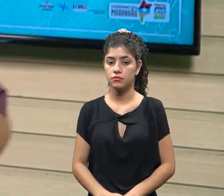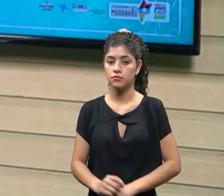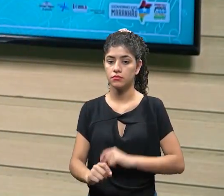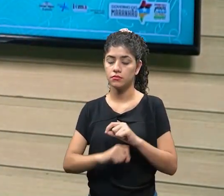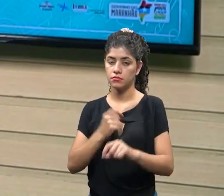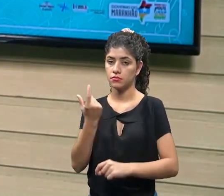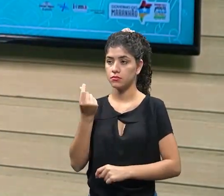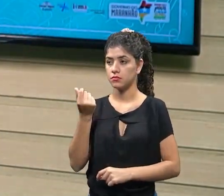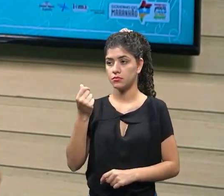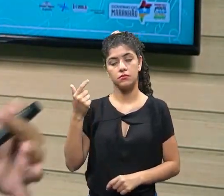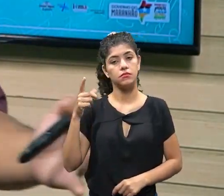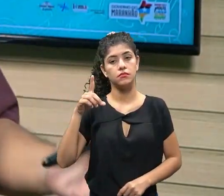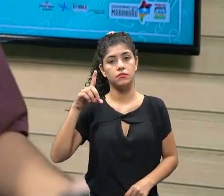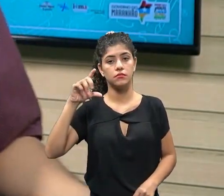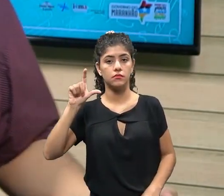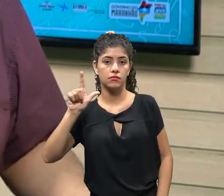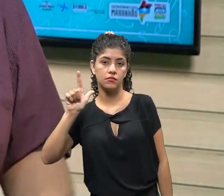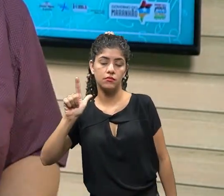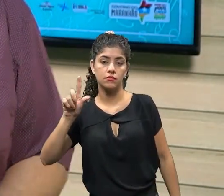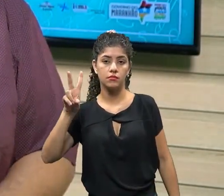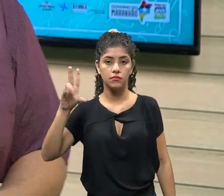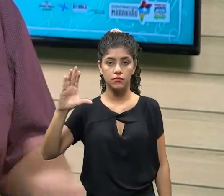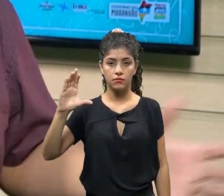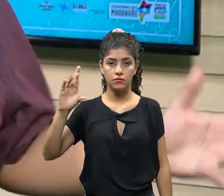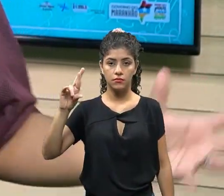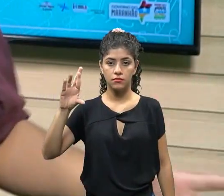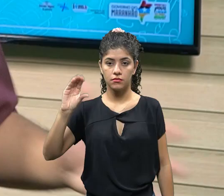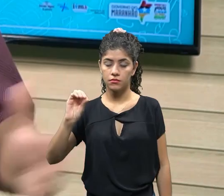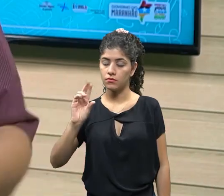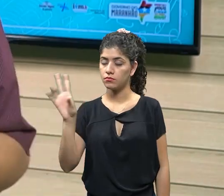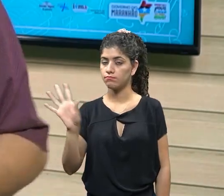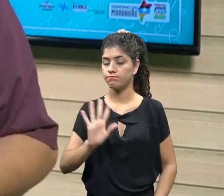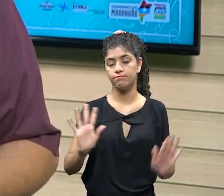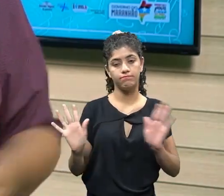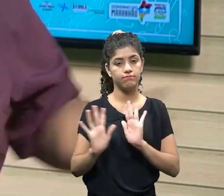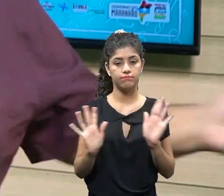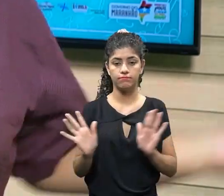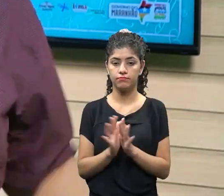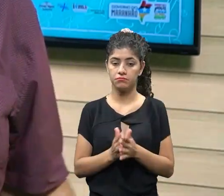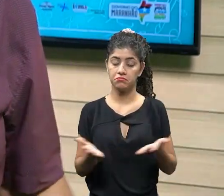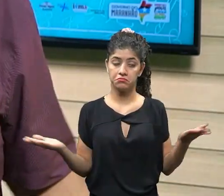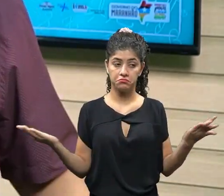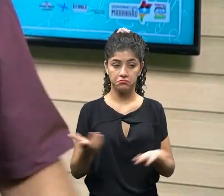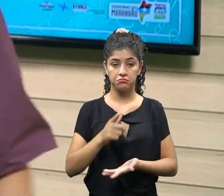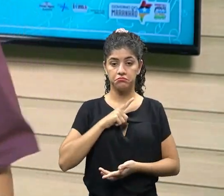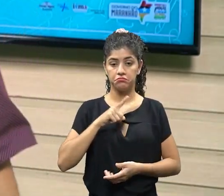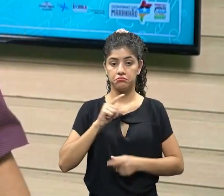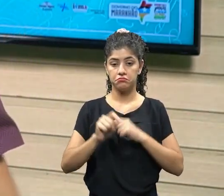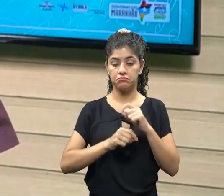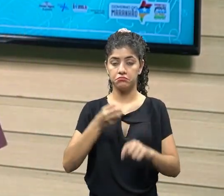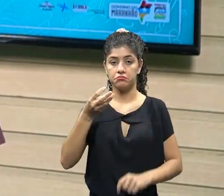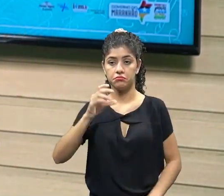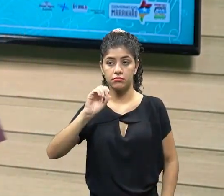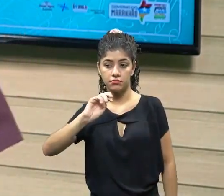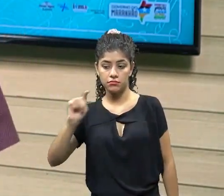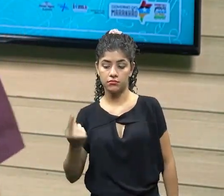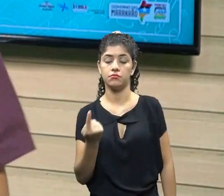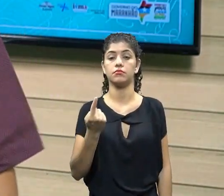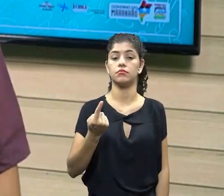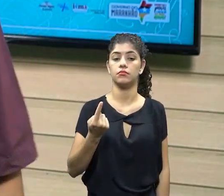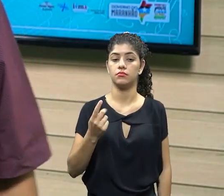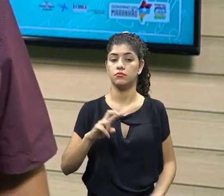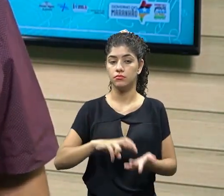Às vezes você pensa assim, eu estou olhando o caixa aqui, hoje teve o caixa de 30 mil reais na minha loja, bacana, eu tive um lucro